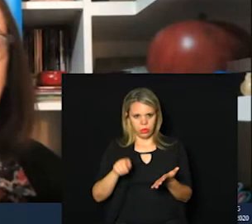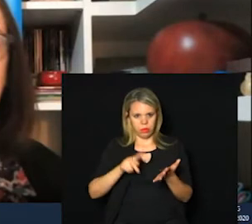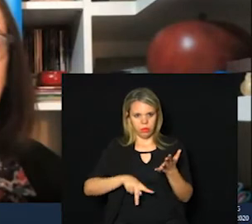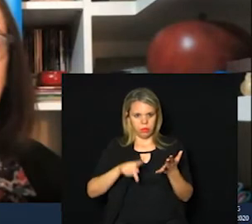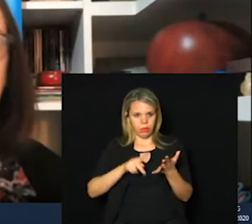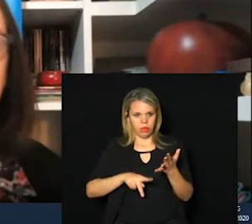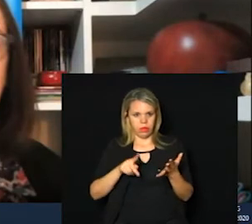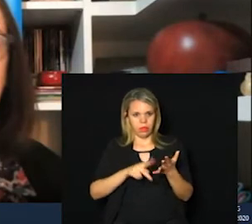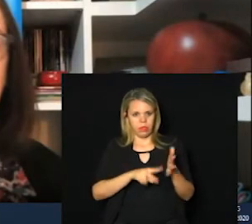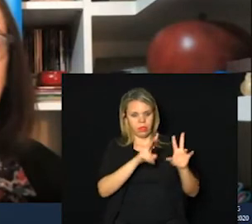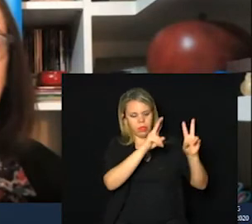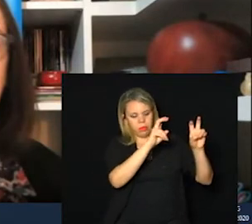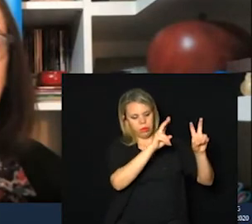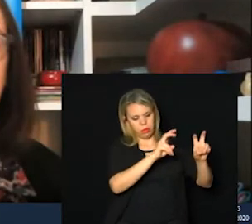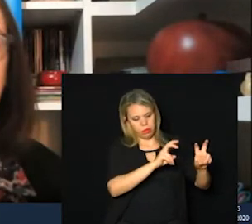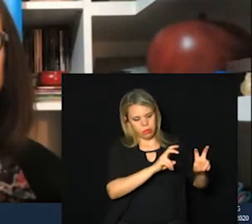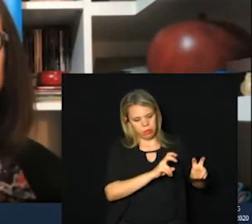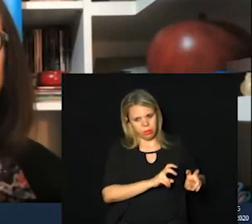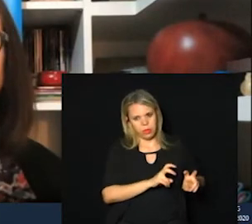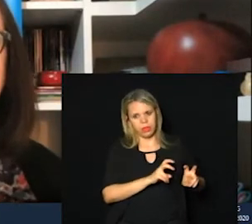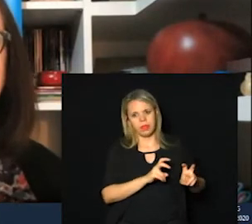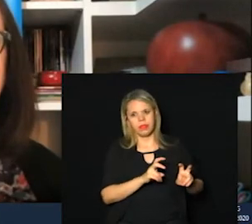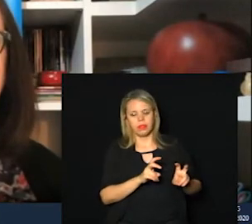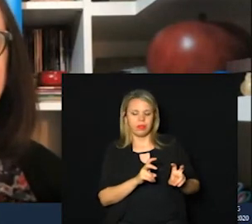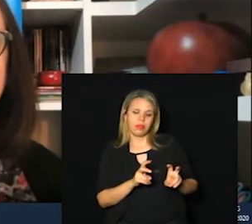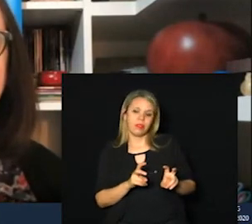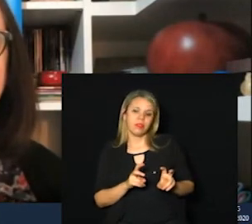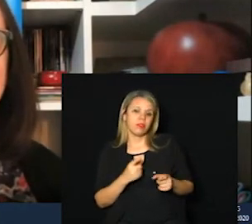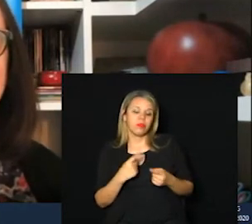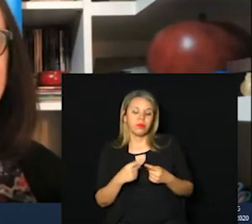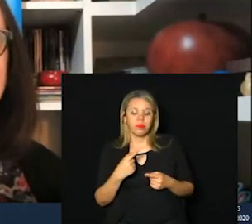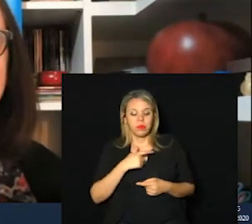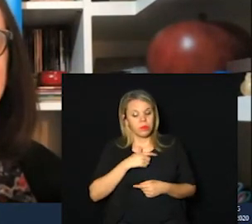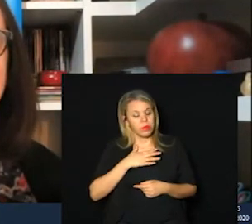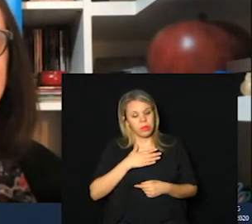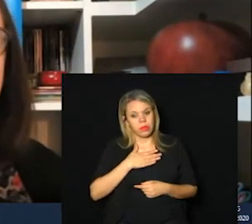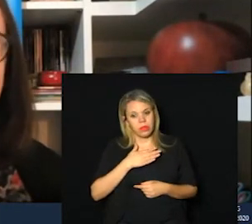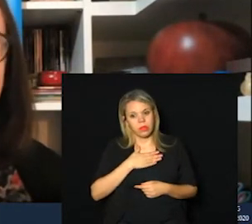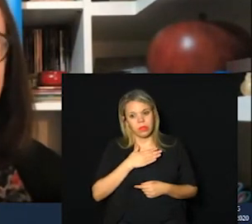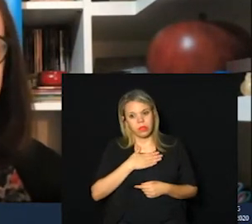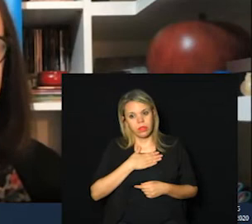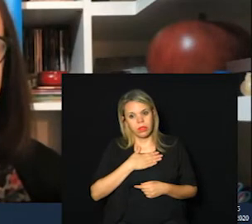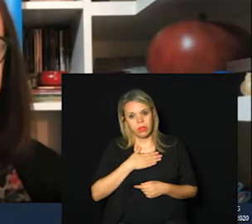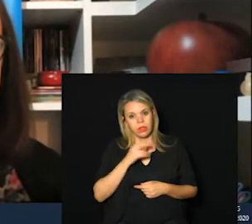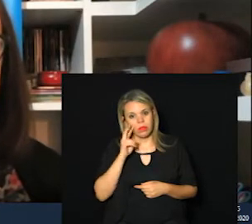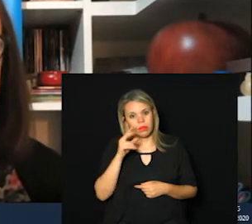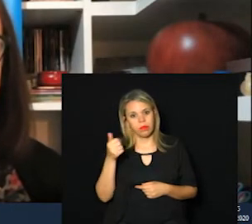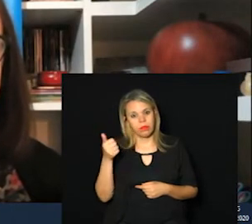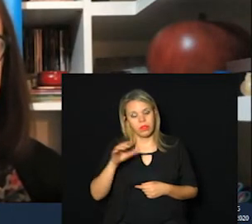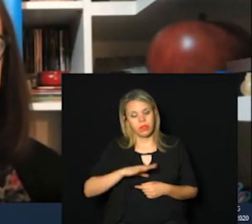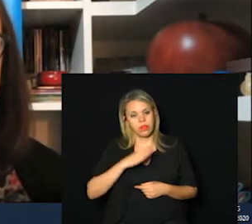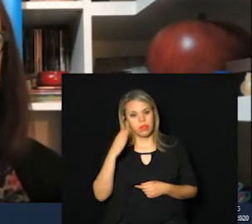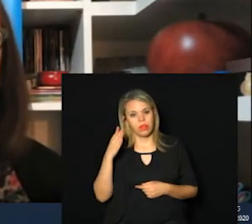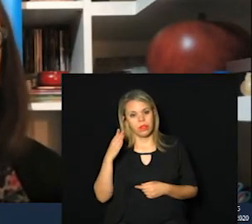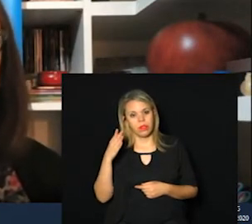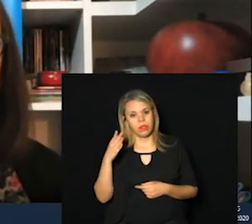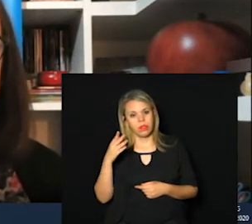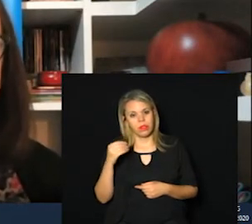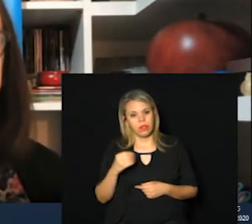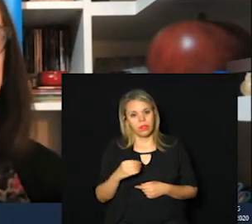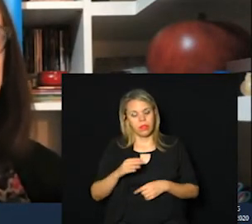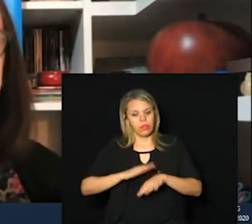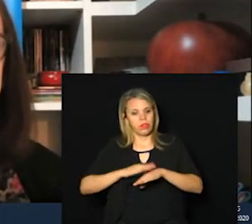sobre assunto tal, na página tal tem sobre assunto tal, porque para mim, eu vi primeiro a coragem, né, da